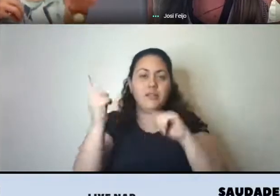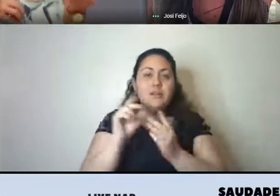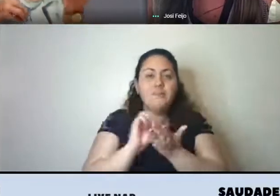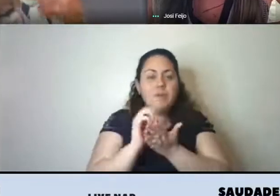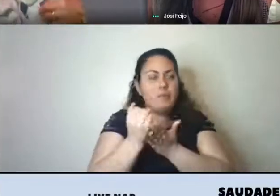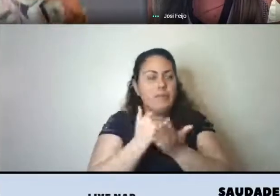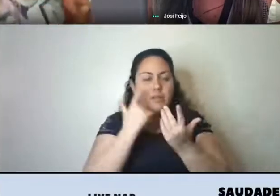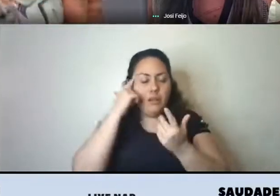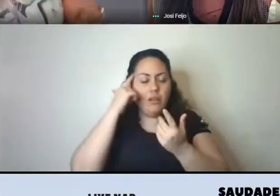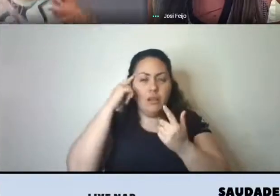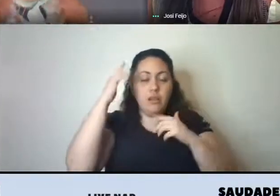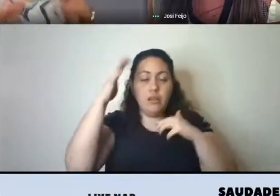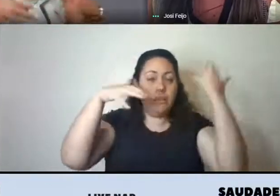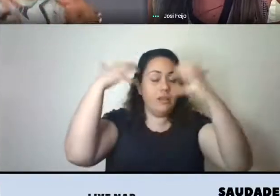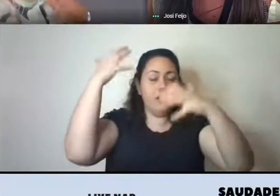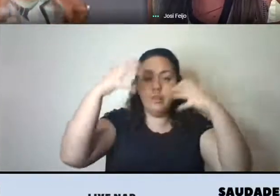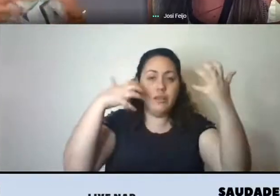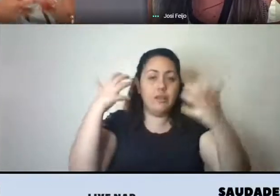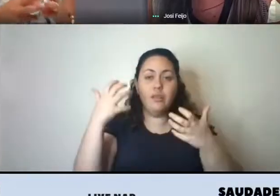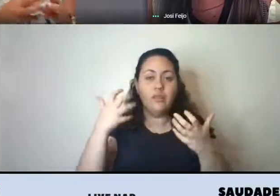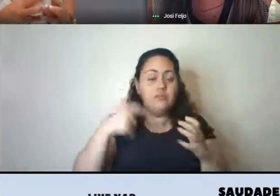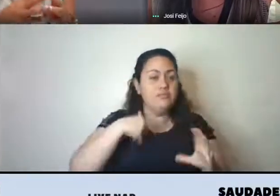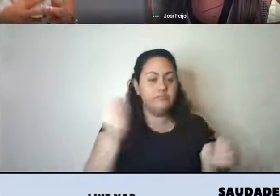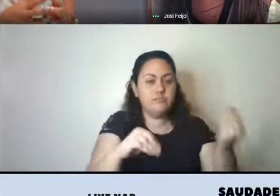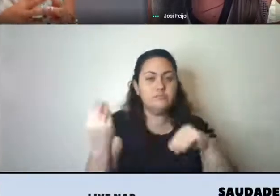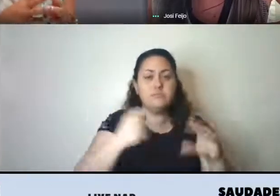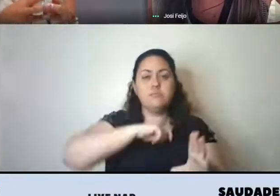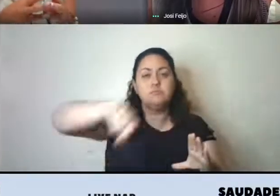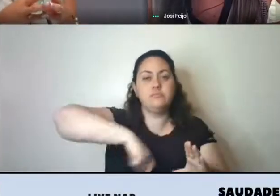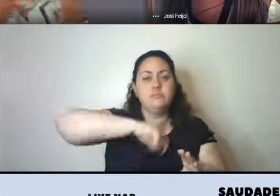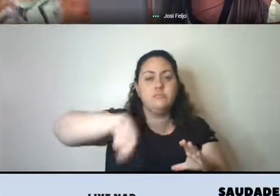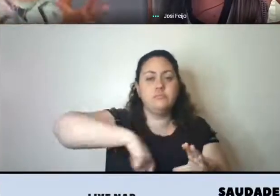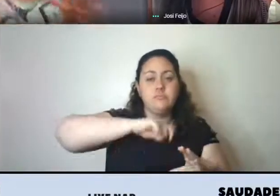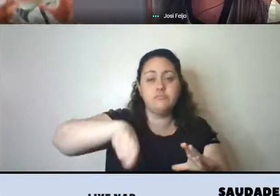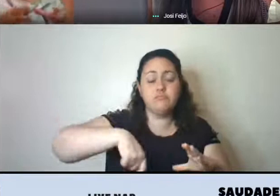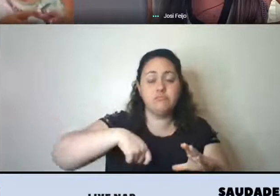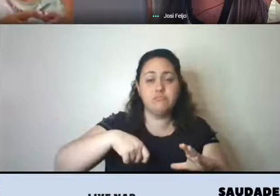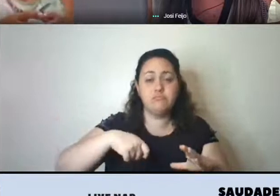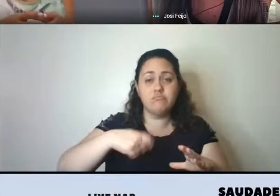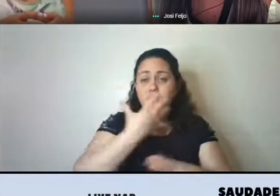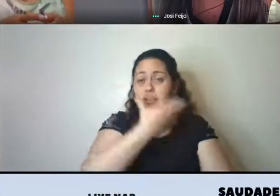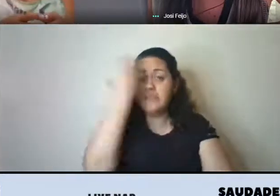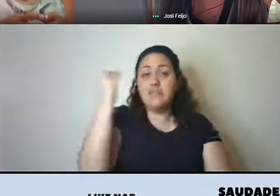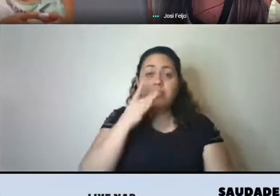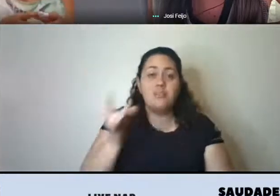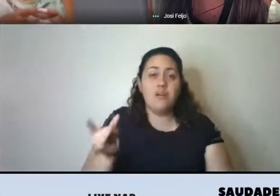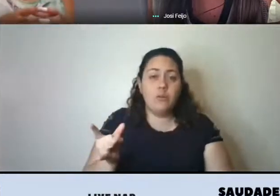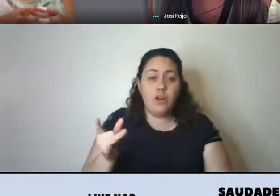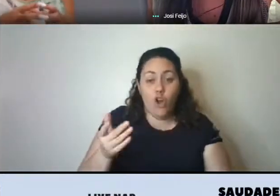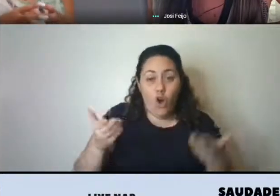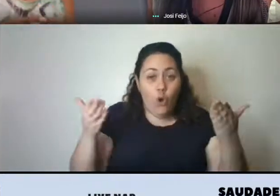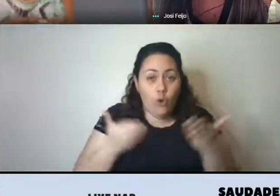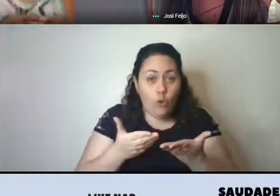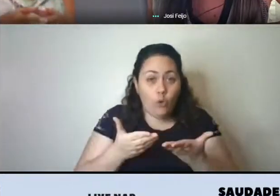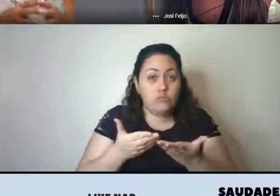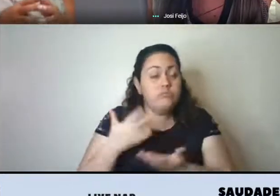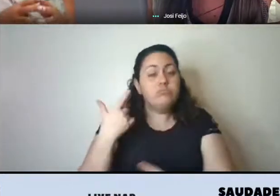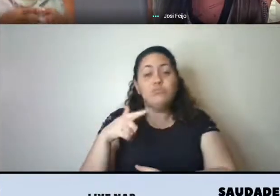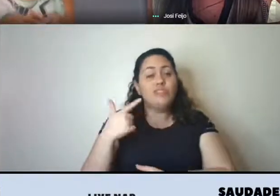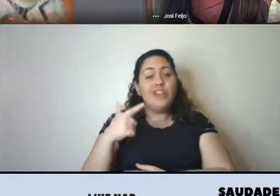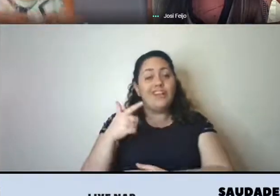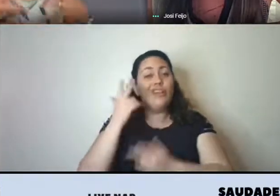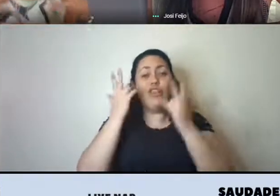mandar, né? E vai produzindo alimento. Isso não aconteceu mais, né? Por quê?